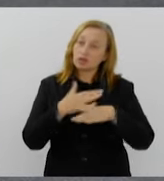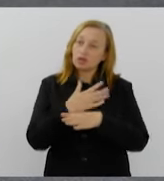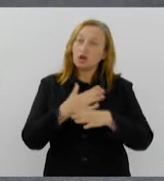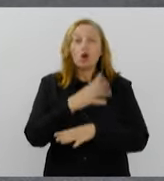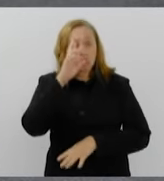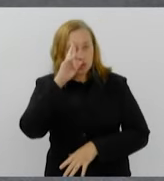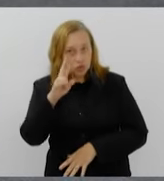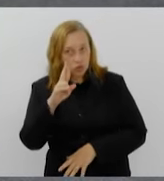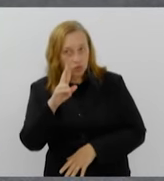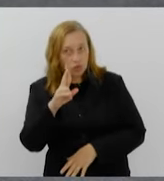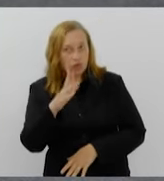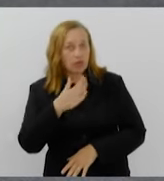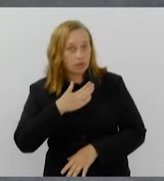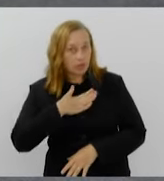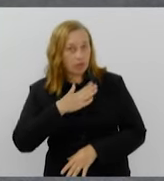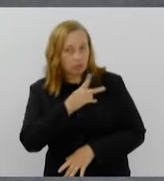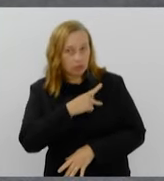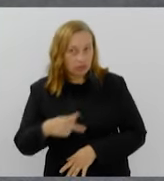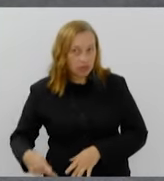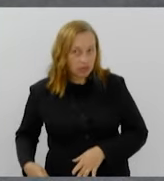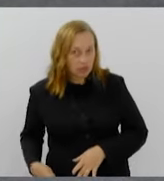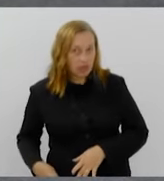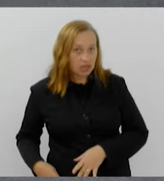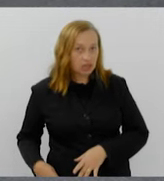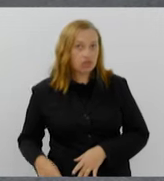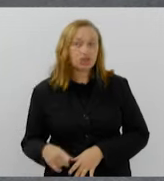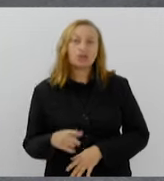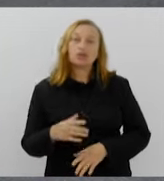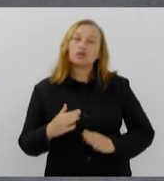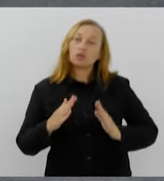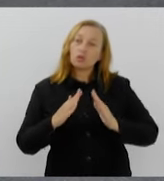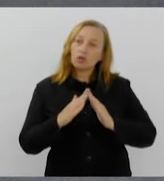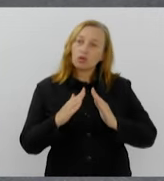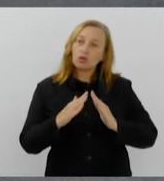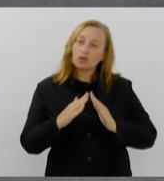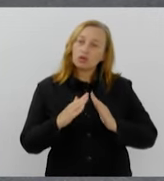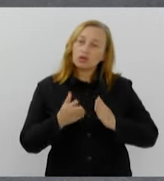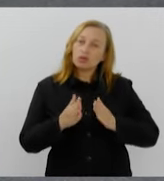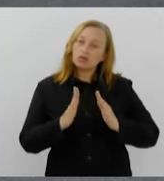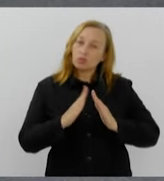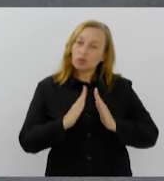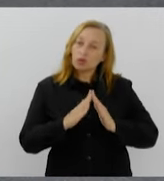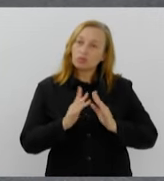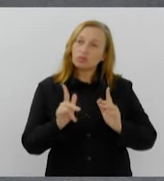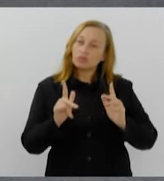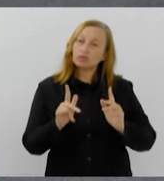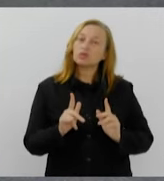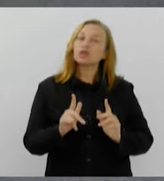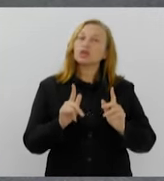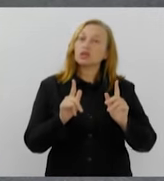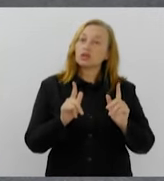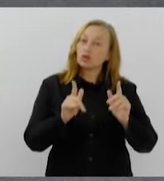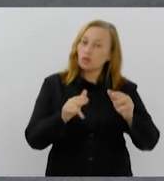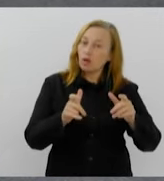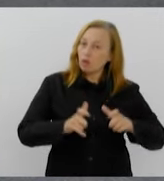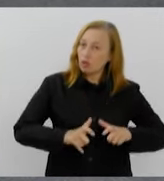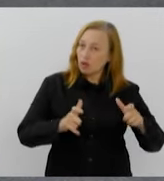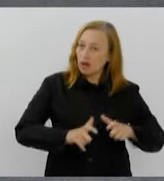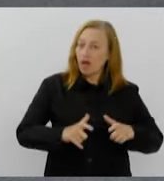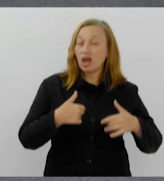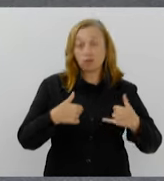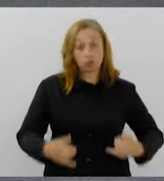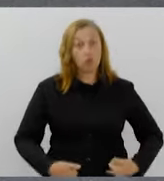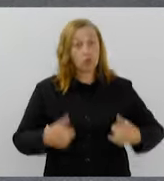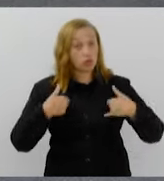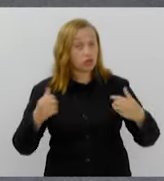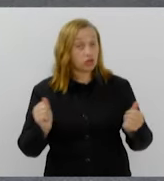conterrâneo que eu tenho muito orgulho de te ver presidente da Assembleia Legislativa pela condução de vossa excelência aqui na Assembleia Legislativa